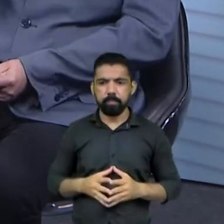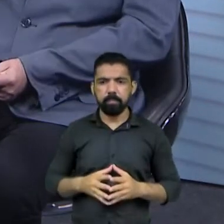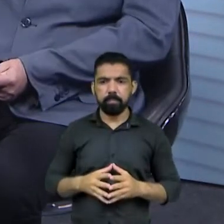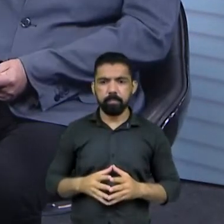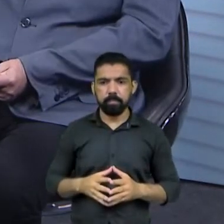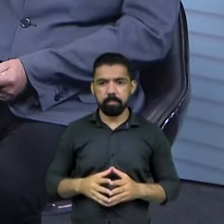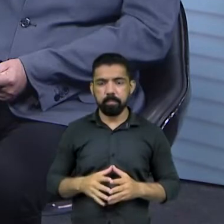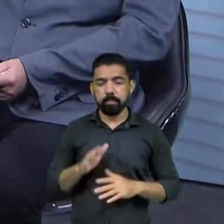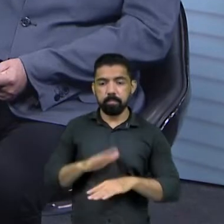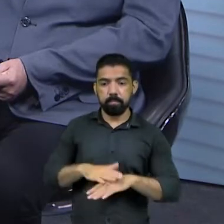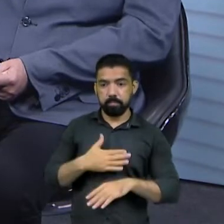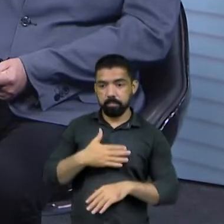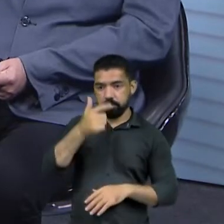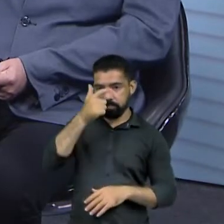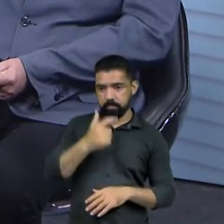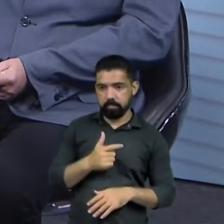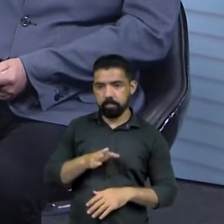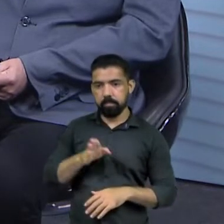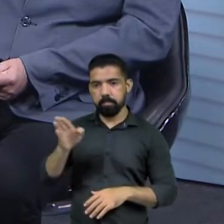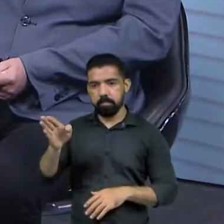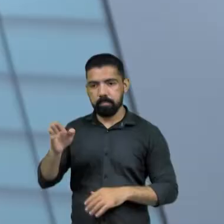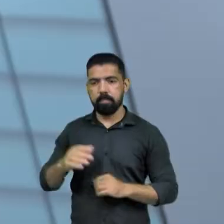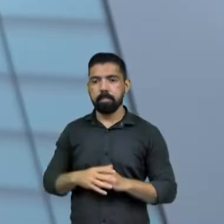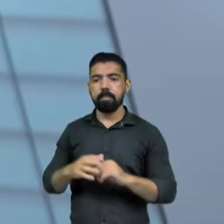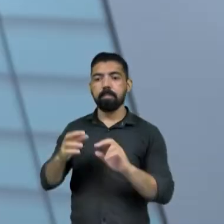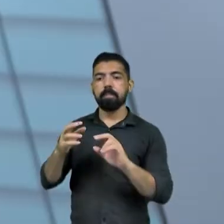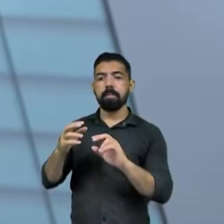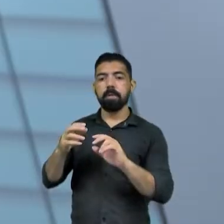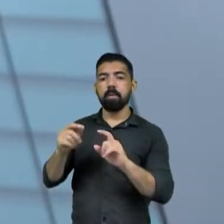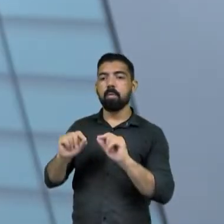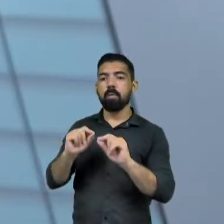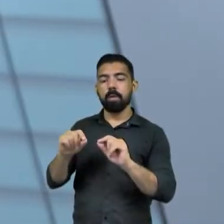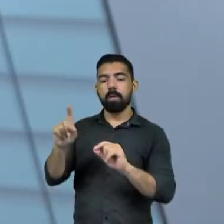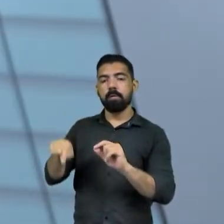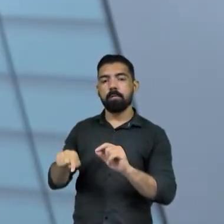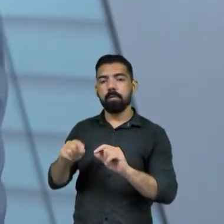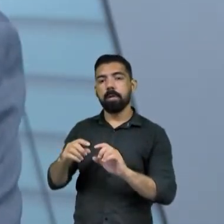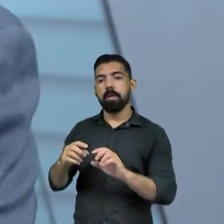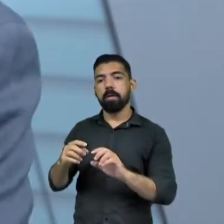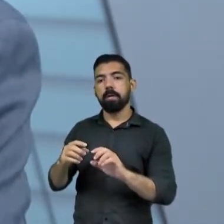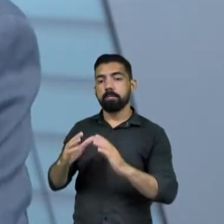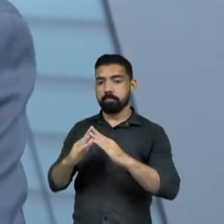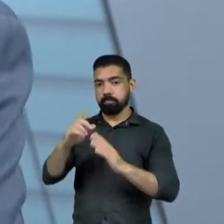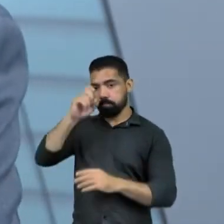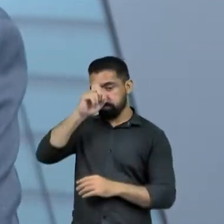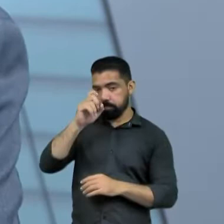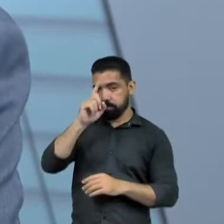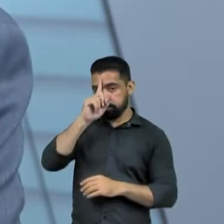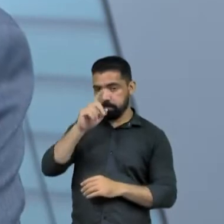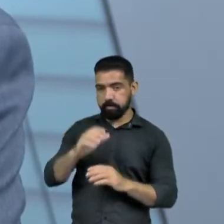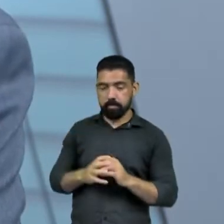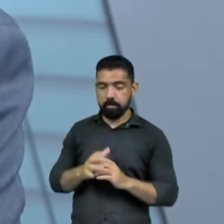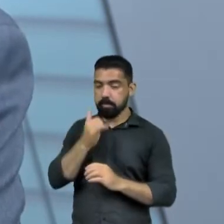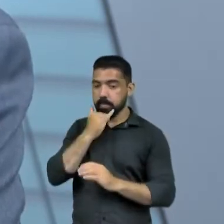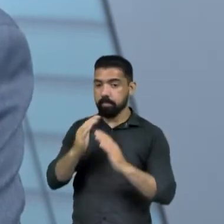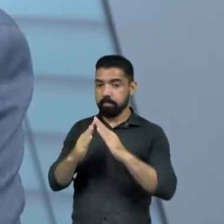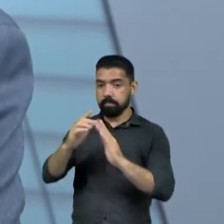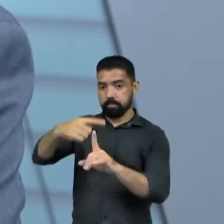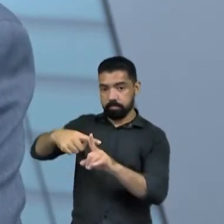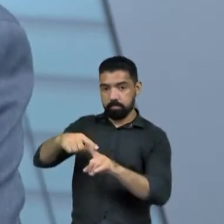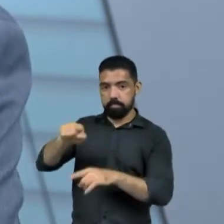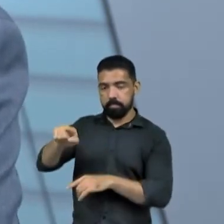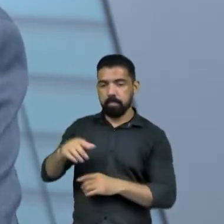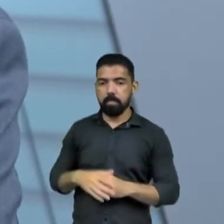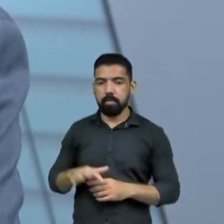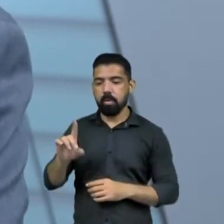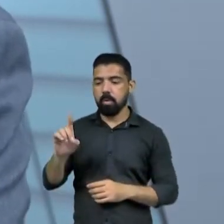eu fui pra igreja dominical a escola dominical da Igreja Presbiteriana eu era um católico e muita gente dizia o